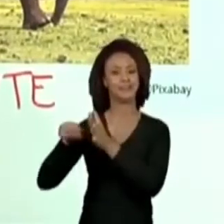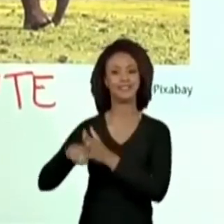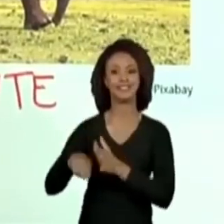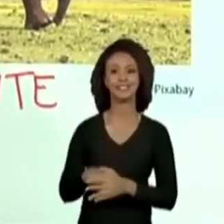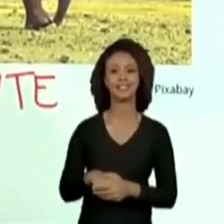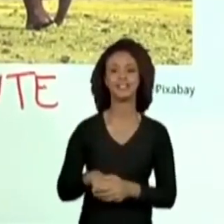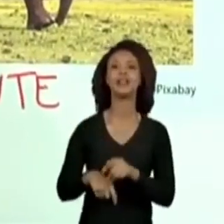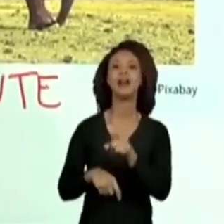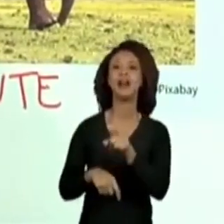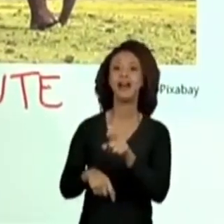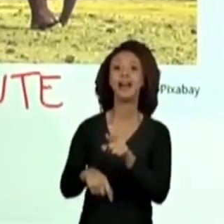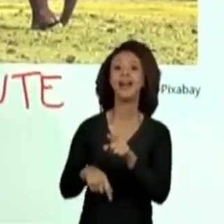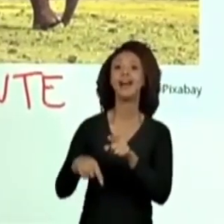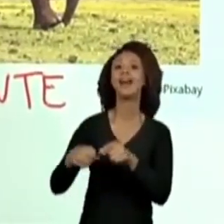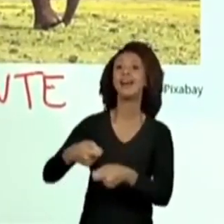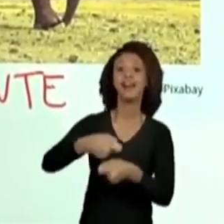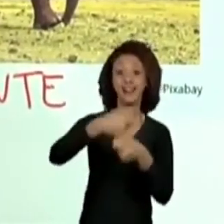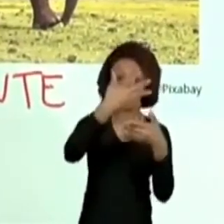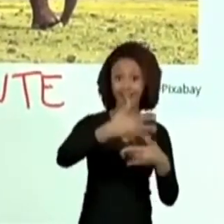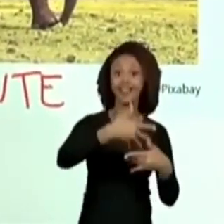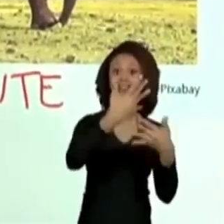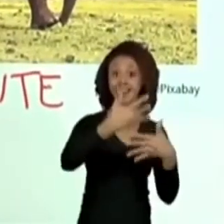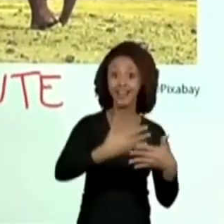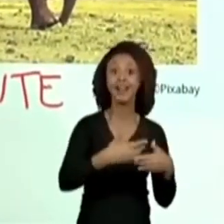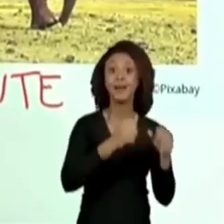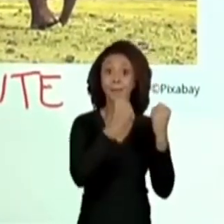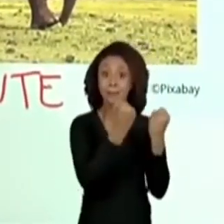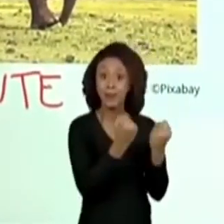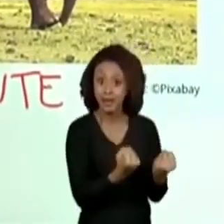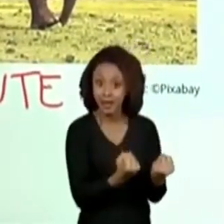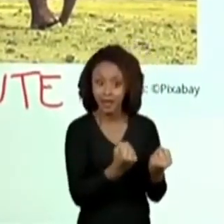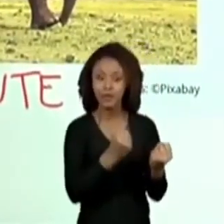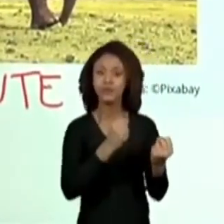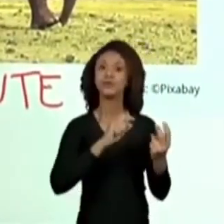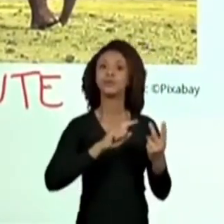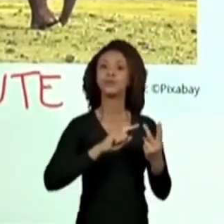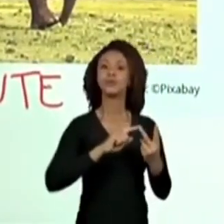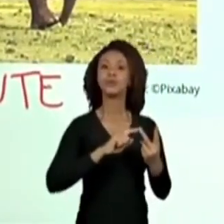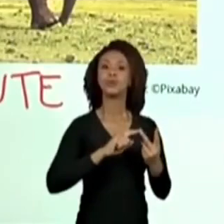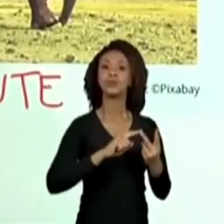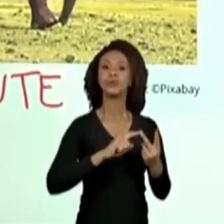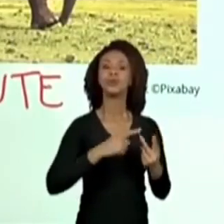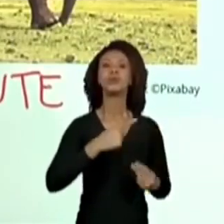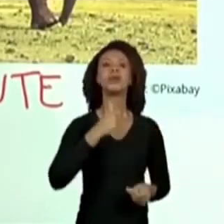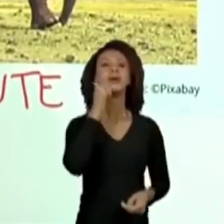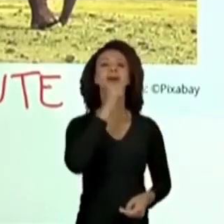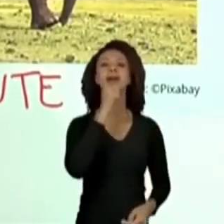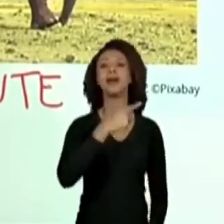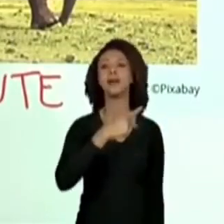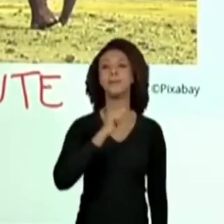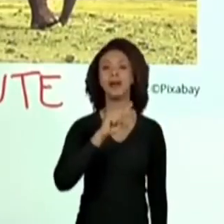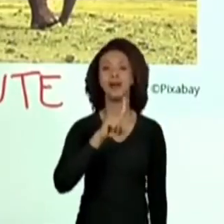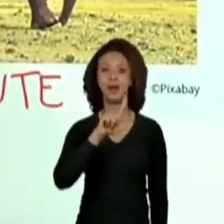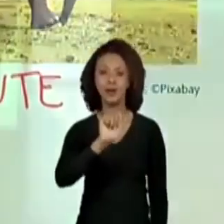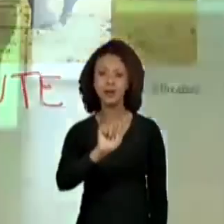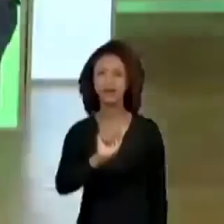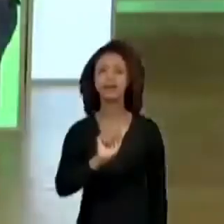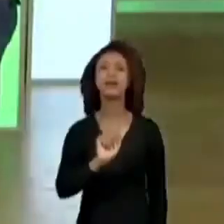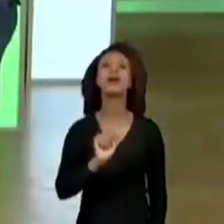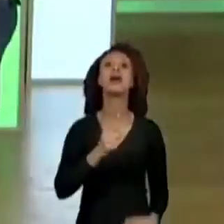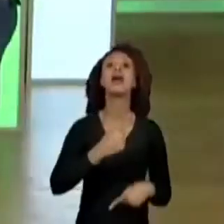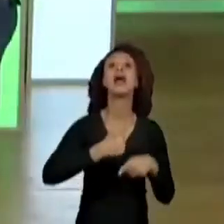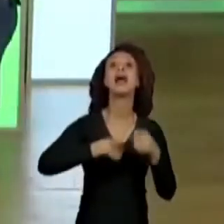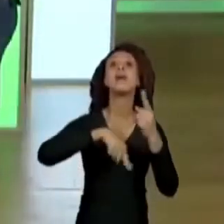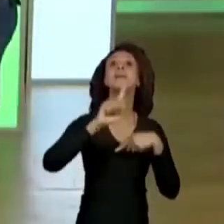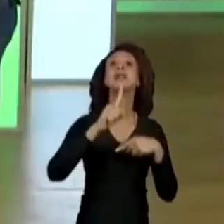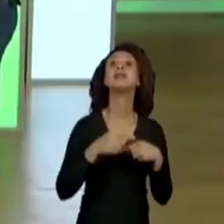colocando ali, ó, o peso. E aí? Foi a Paula que colocou pra gente. Oh. Qual a habilidade? A gente